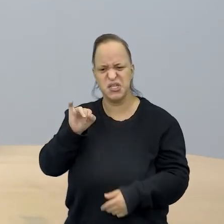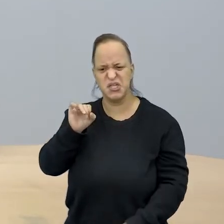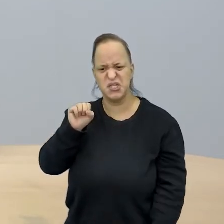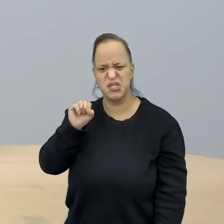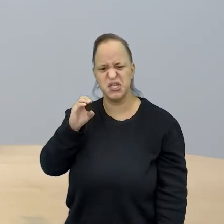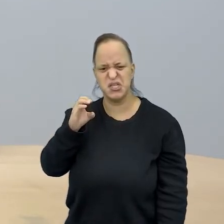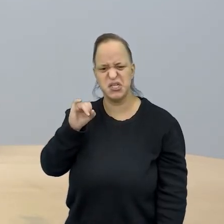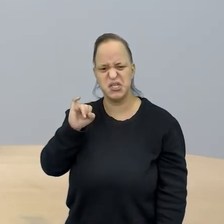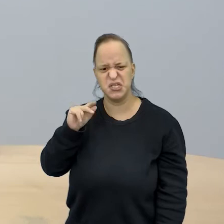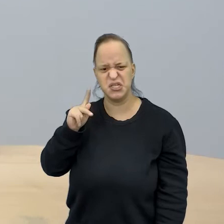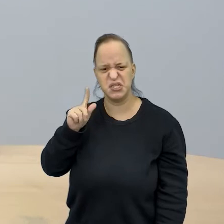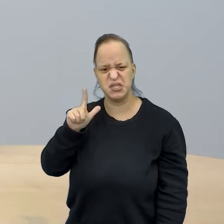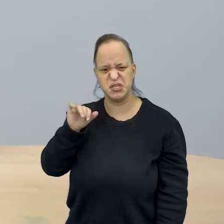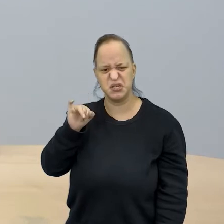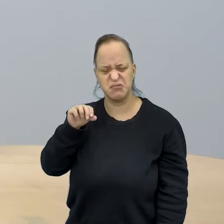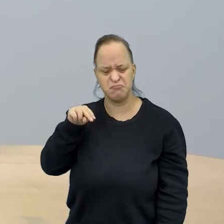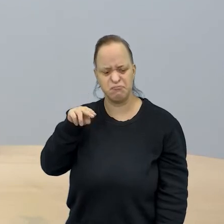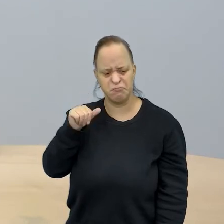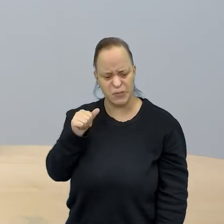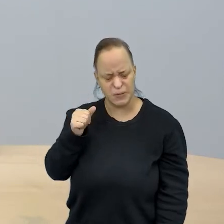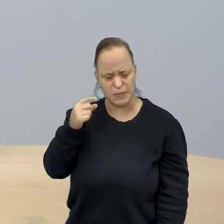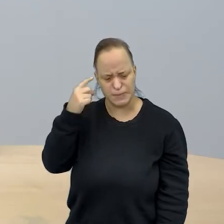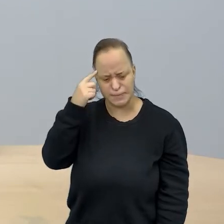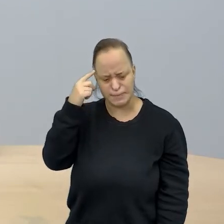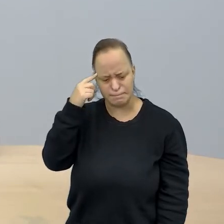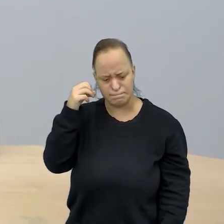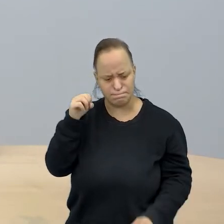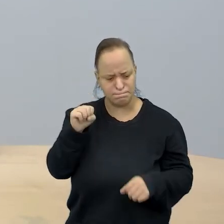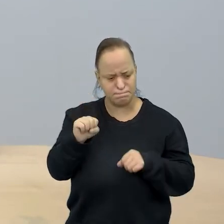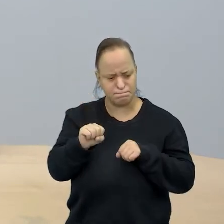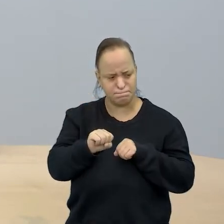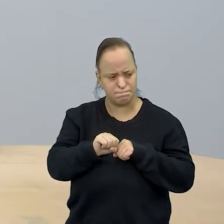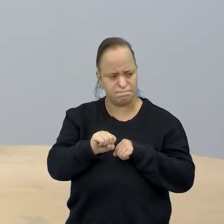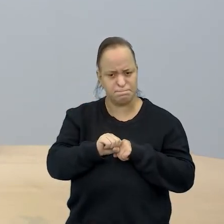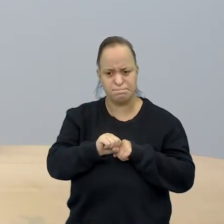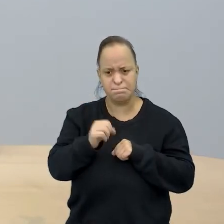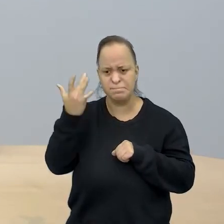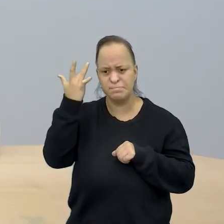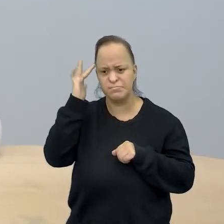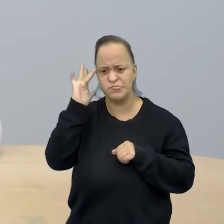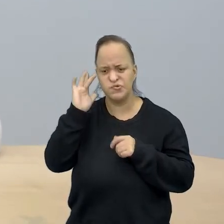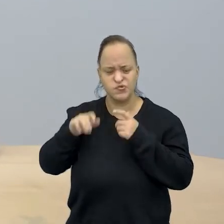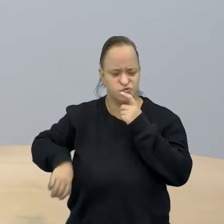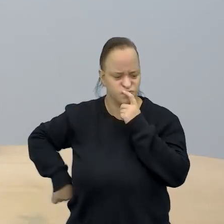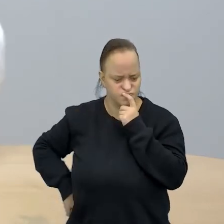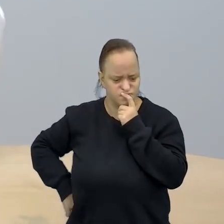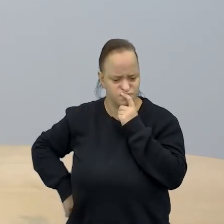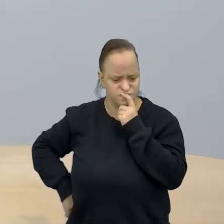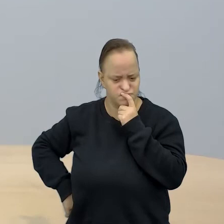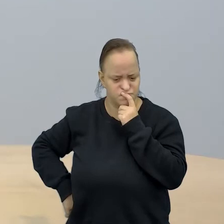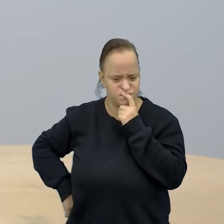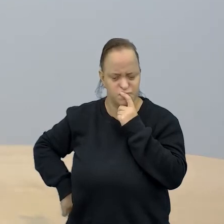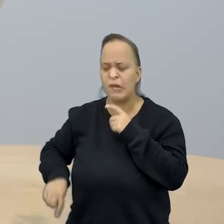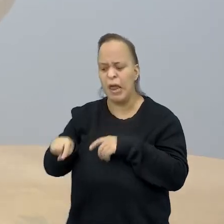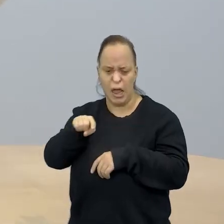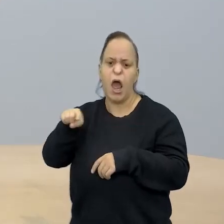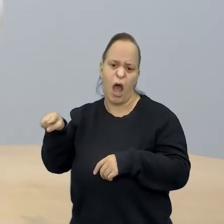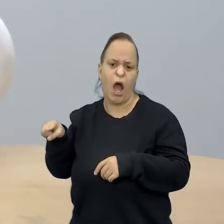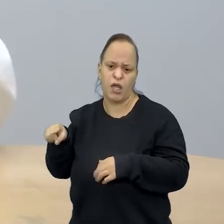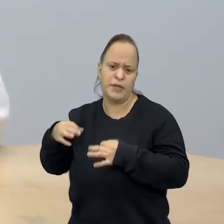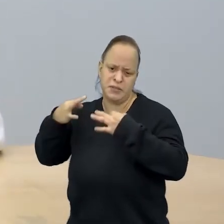disciplina. Nossa, qual é o substantivo para isso? Como opção de imposição de